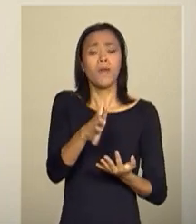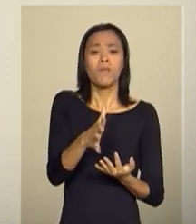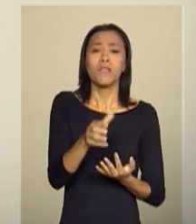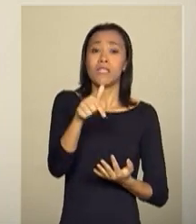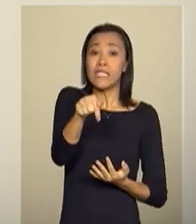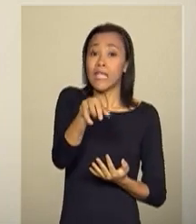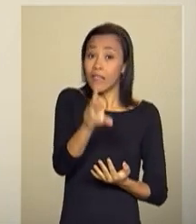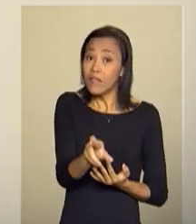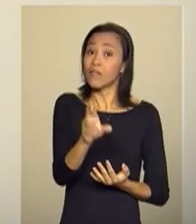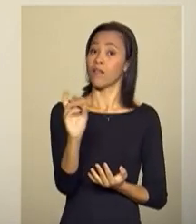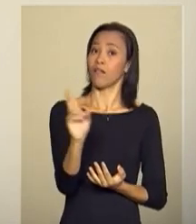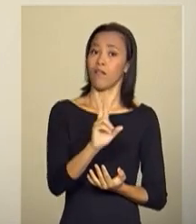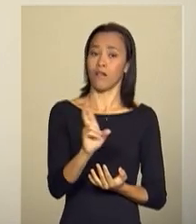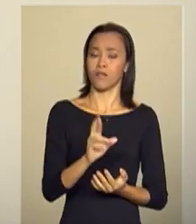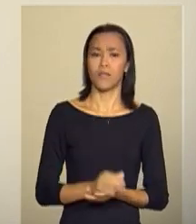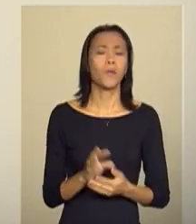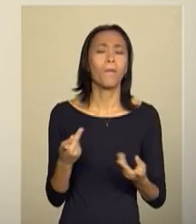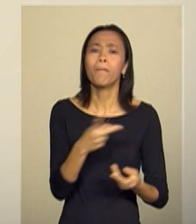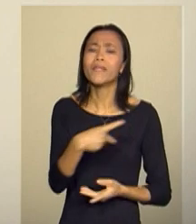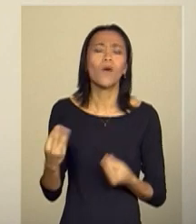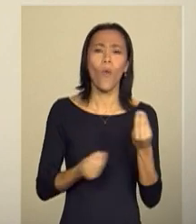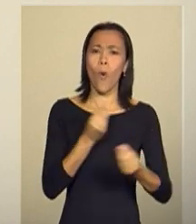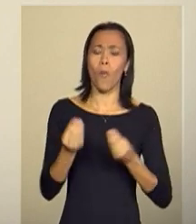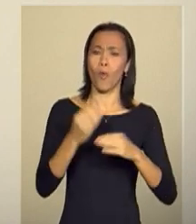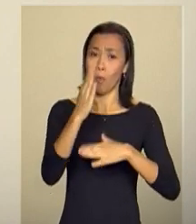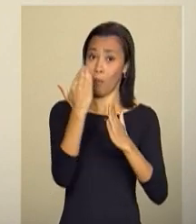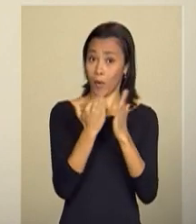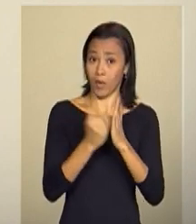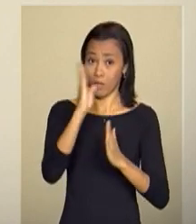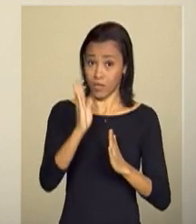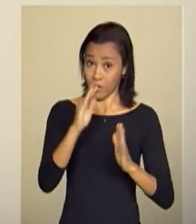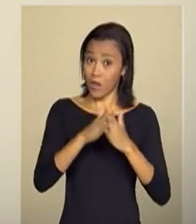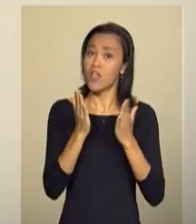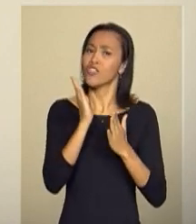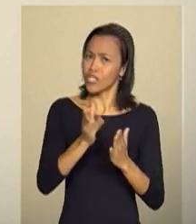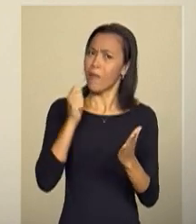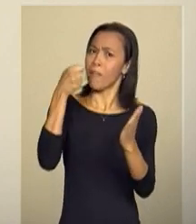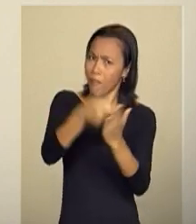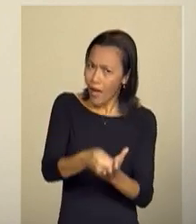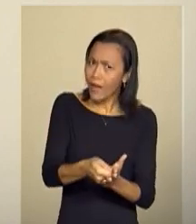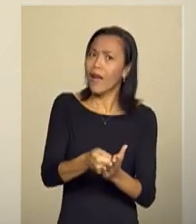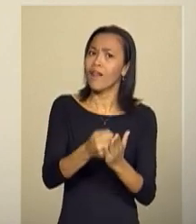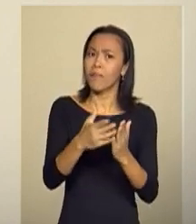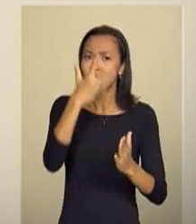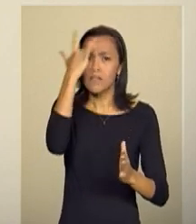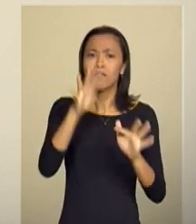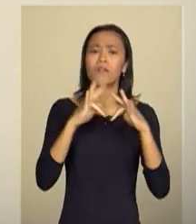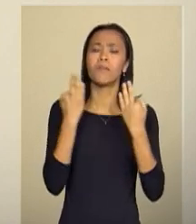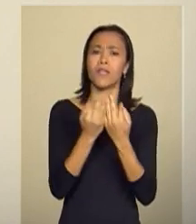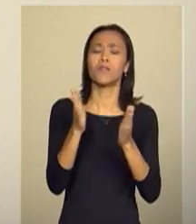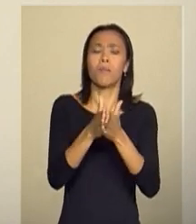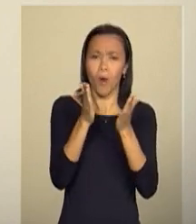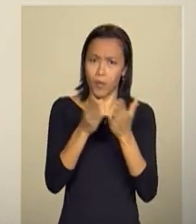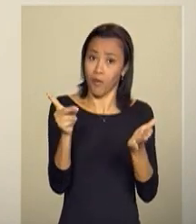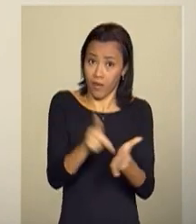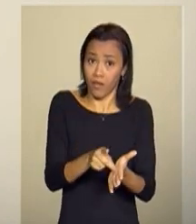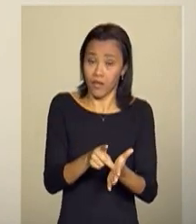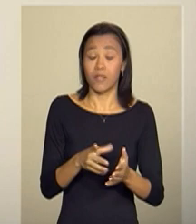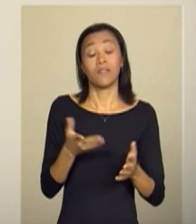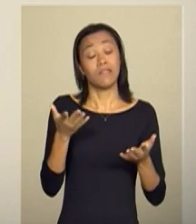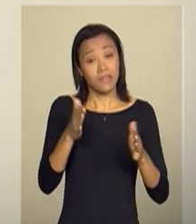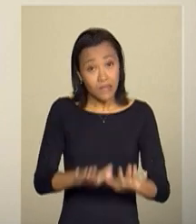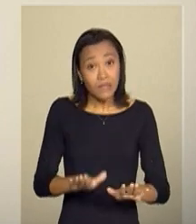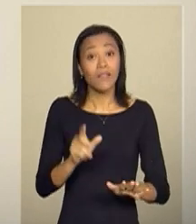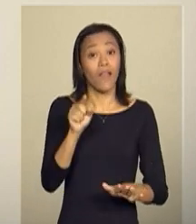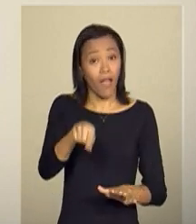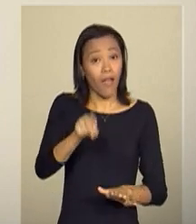r$ 0 presidenta com o Brasil carinhoso o governo já pagava um benefício maior para as famílias mais pobres do bolsa família não é mesmo é isso